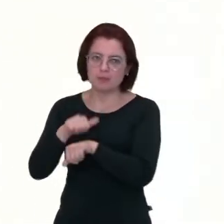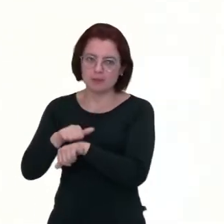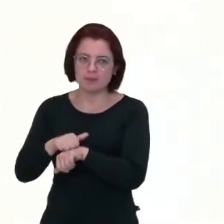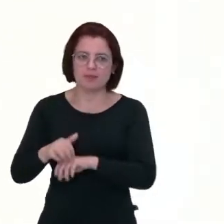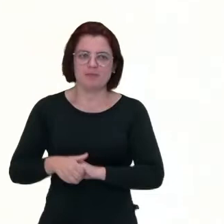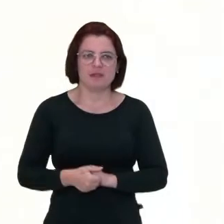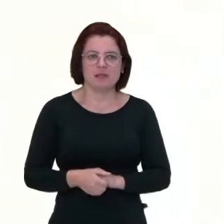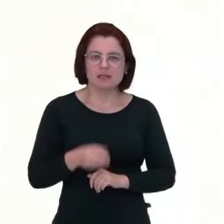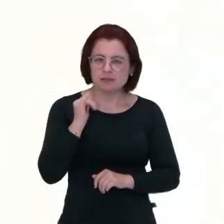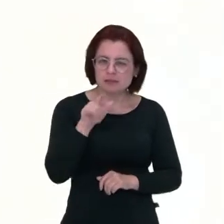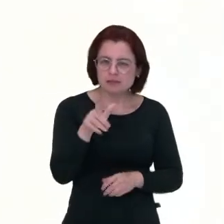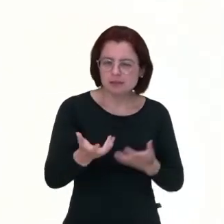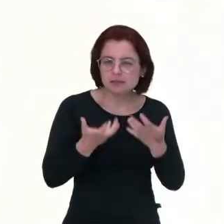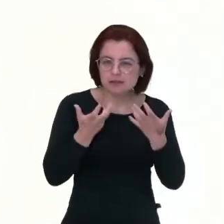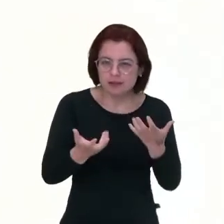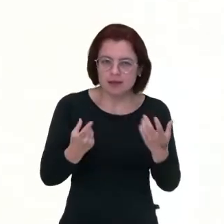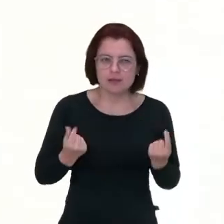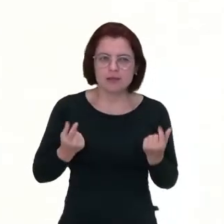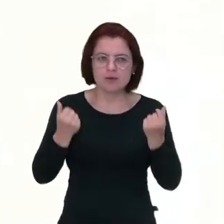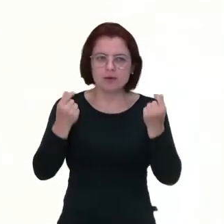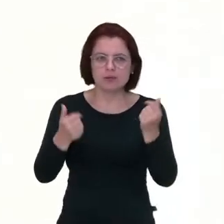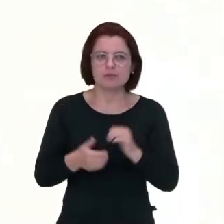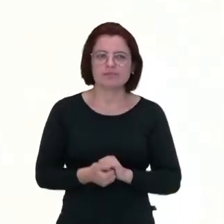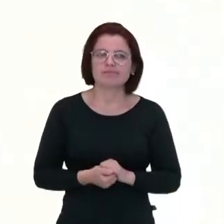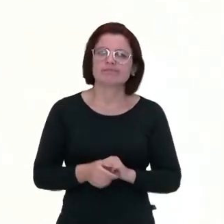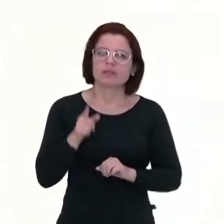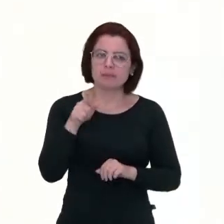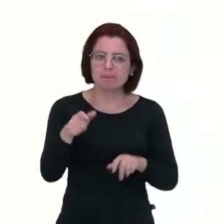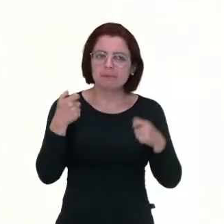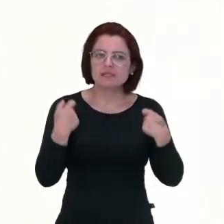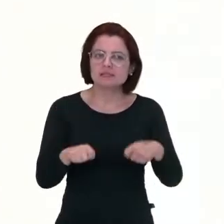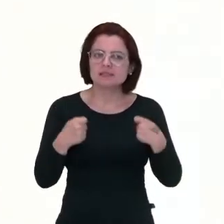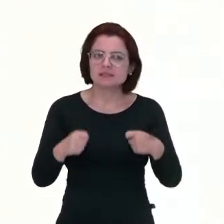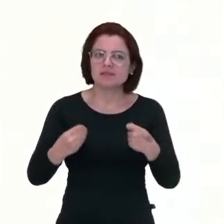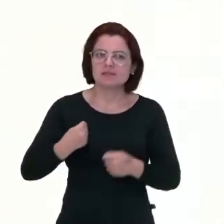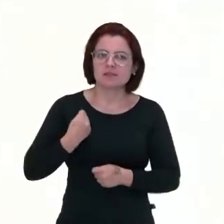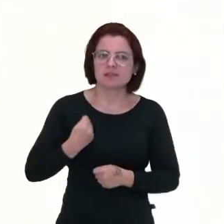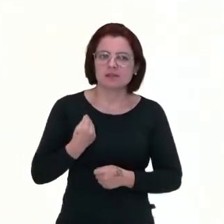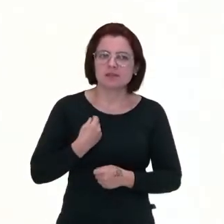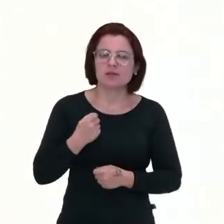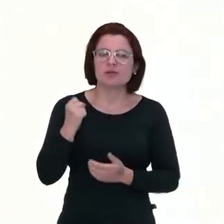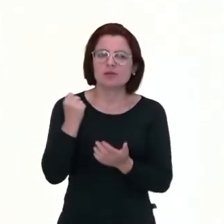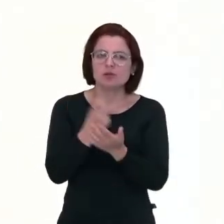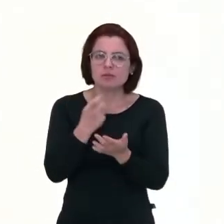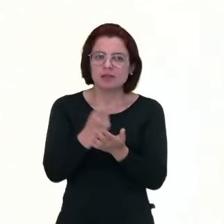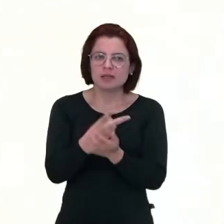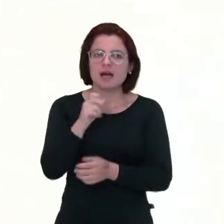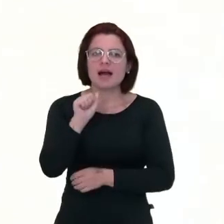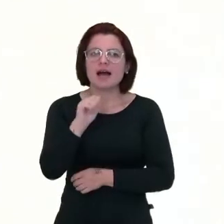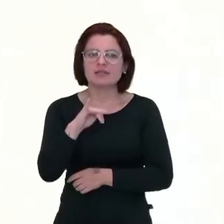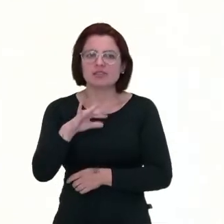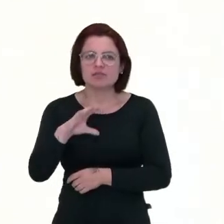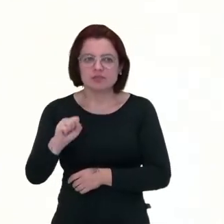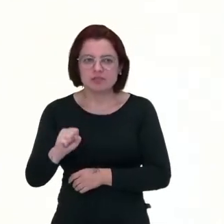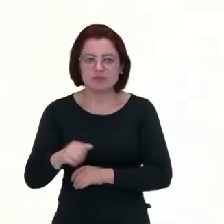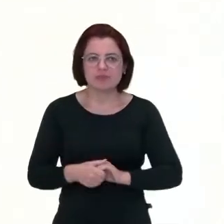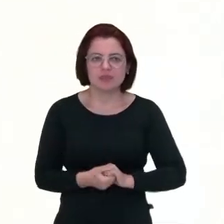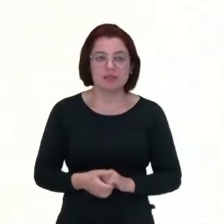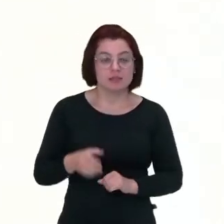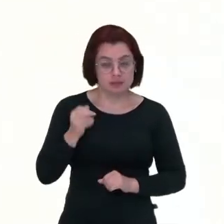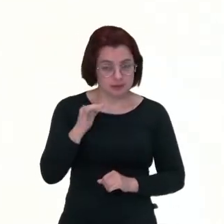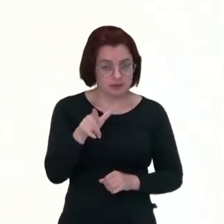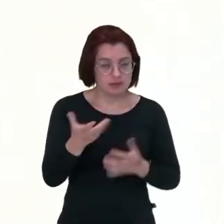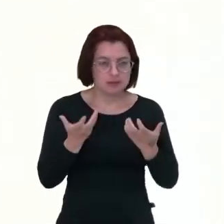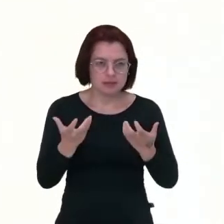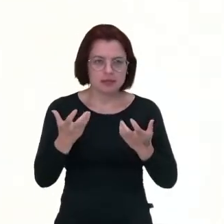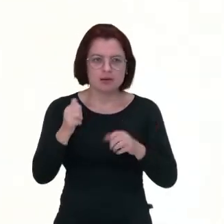seguinte: se quer ser rico, simplesmente passe a vida comprando ativos. Se quer ser pobre